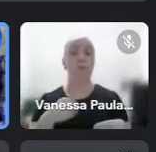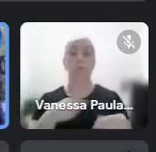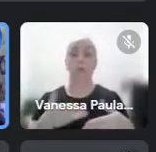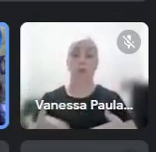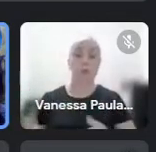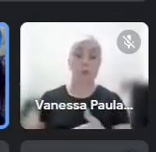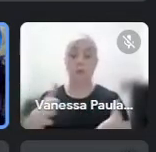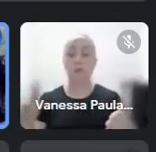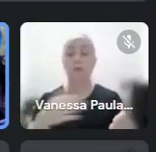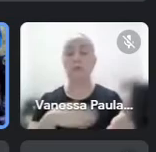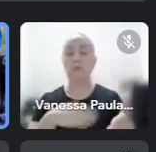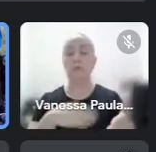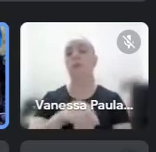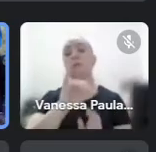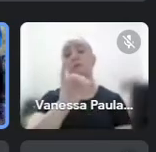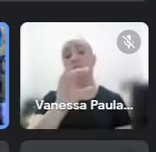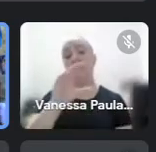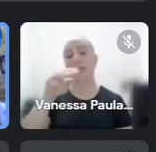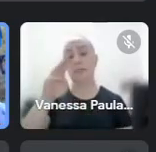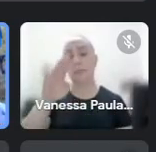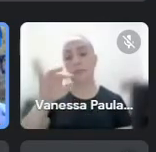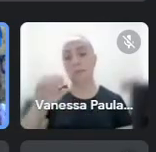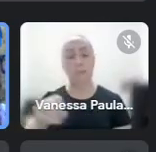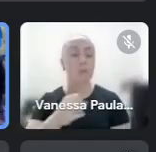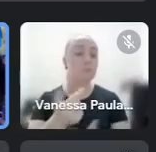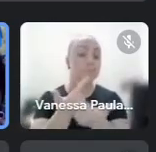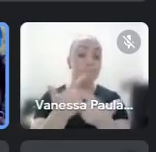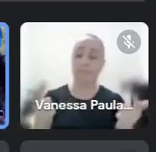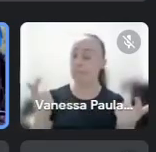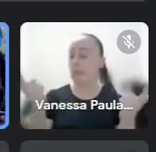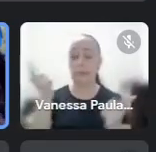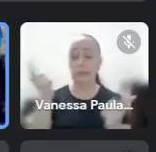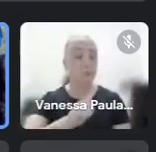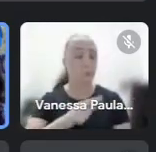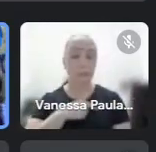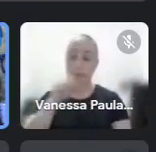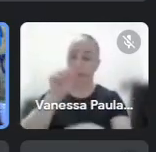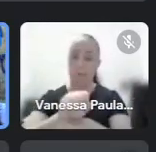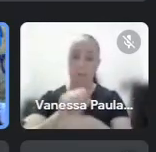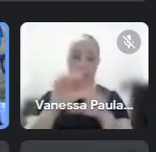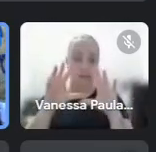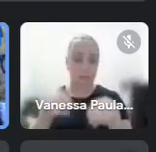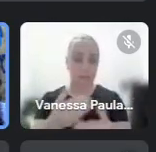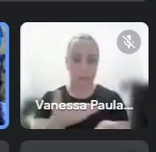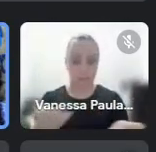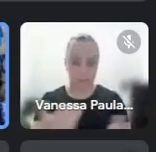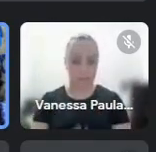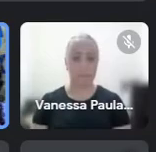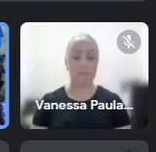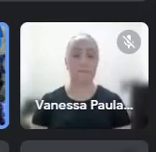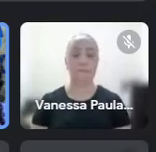IBAMA não consegue, não tem pernas para parar isso aí. Pode passar.